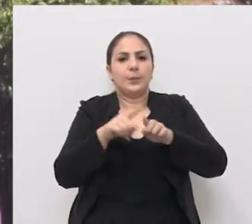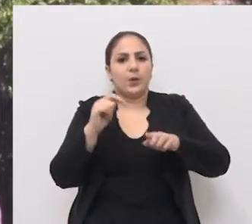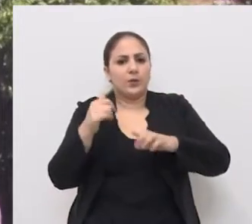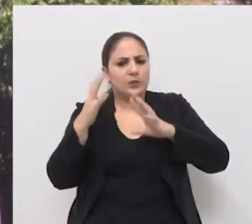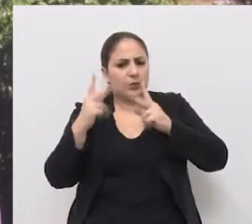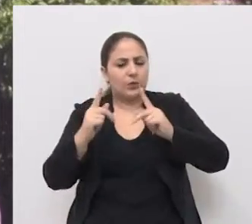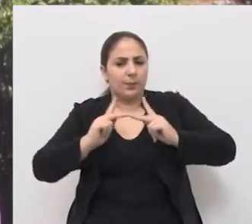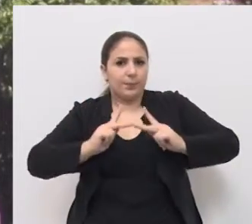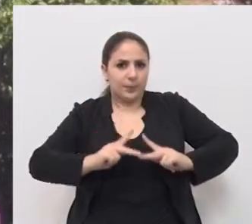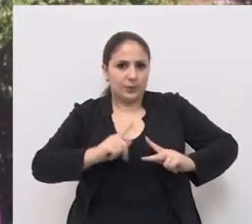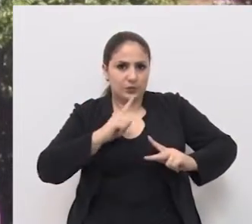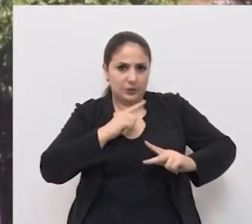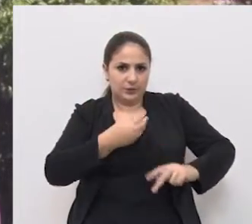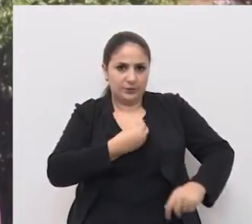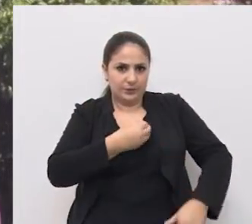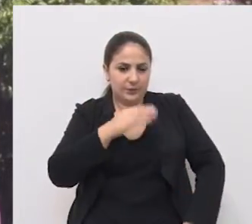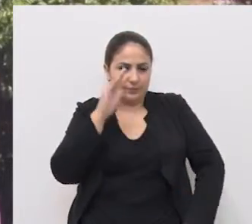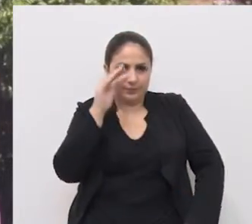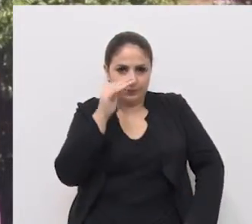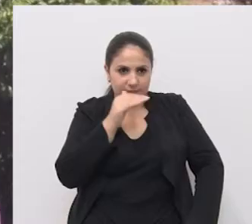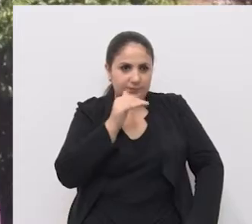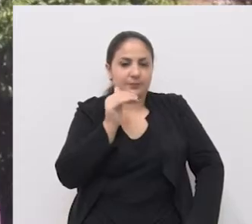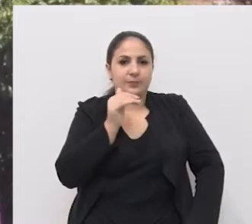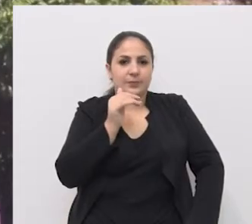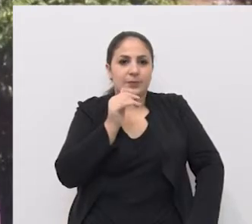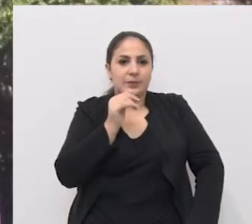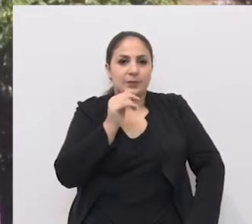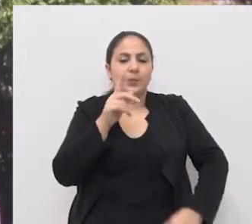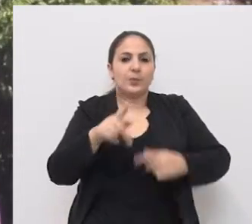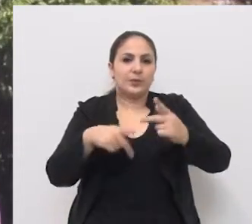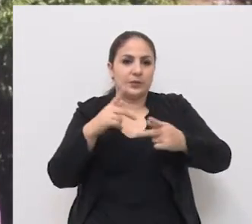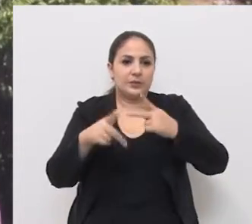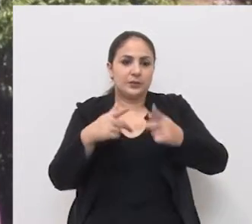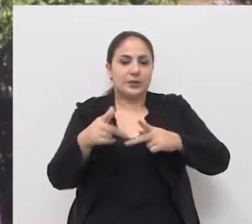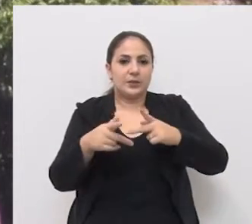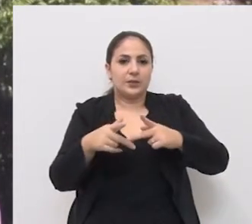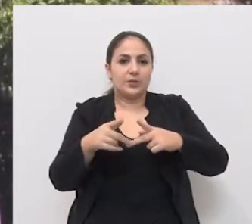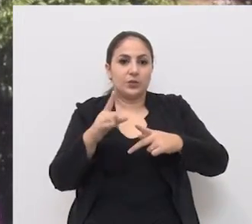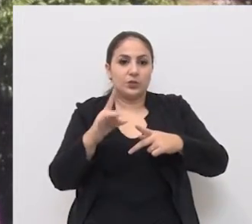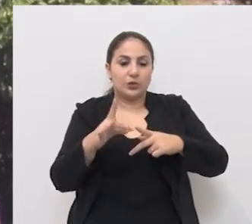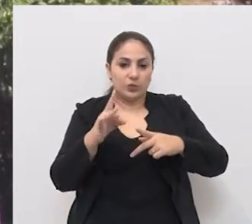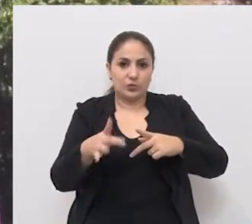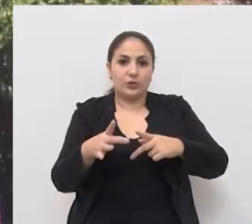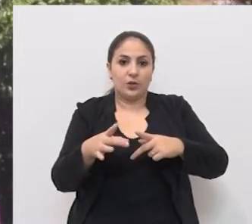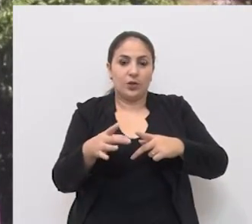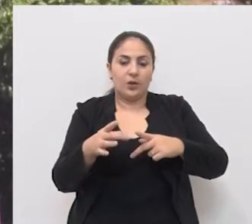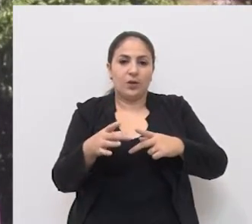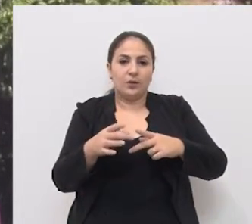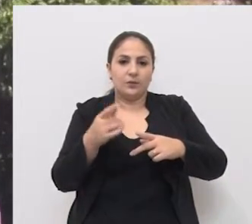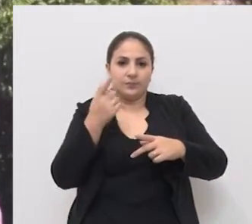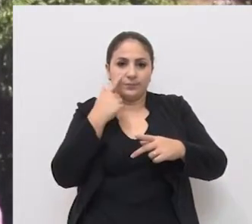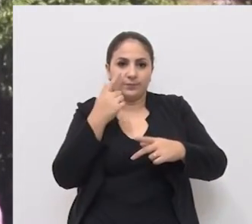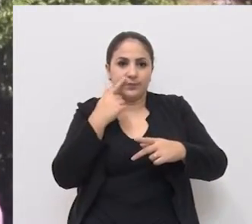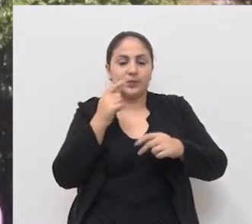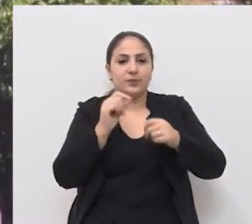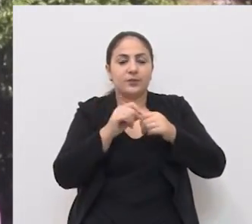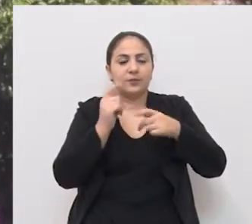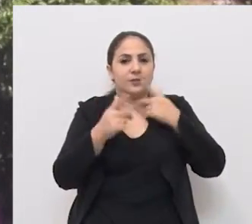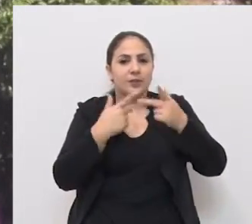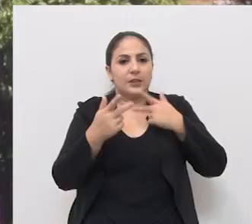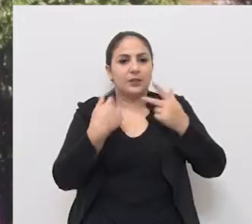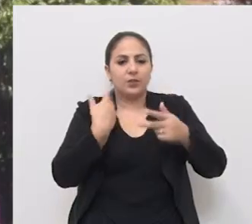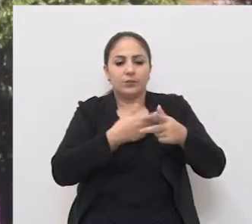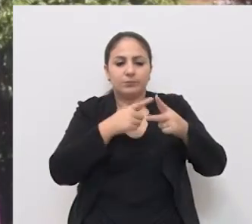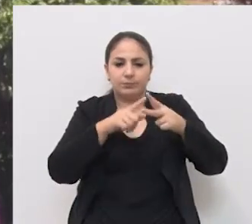eu e a maioria das pessoas que estão nos assistindo agora, a maioria da população, só ouve falar no Conselho Municipal de Transportes quando a gente está